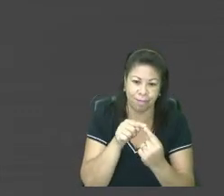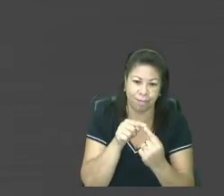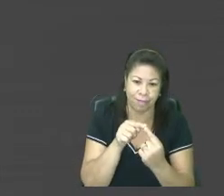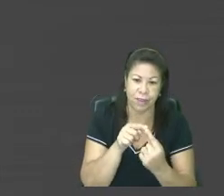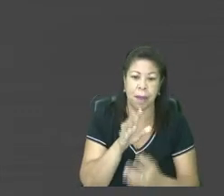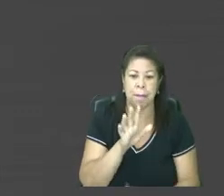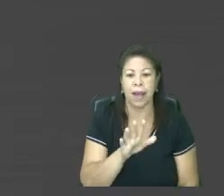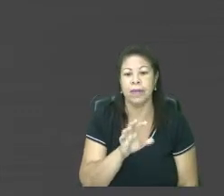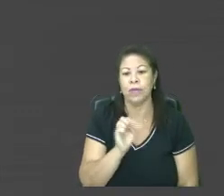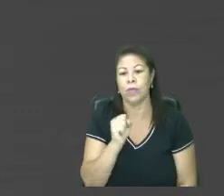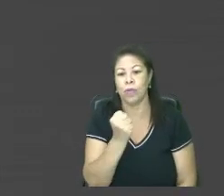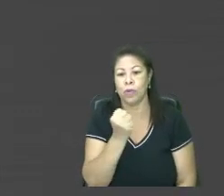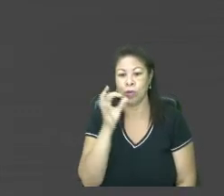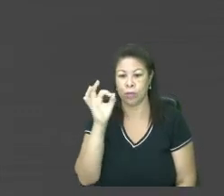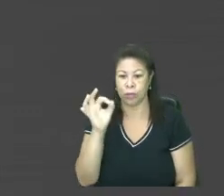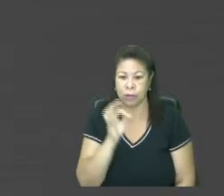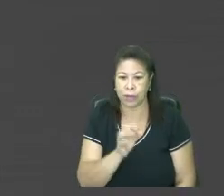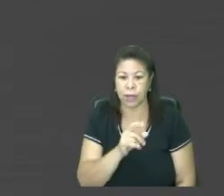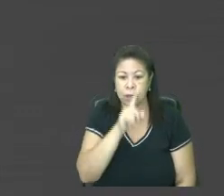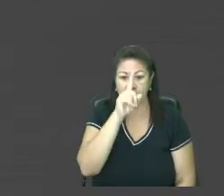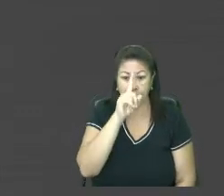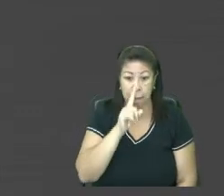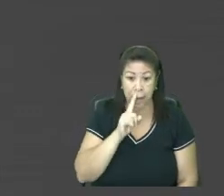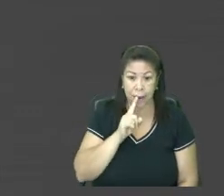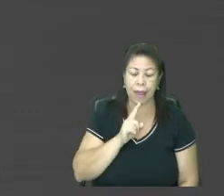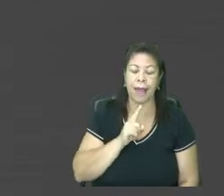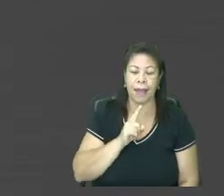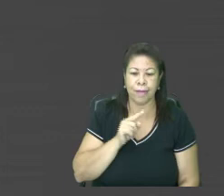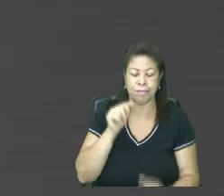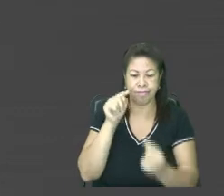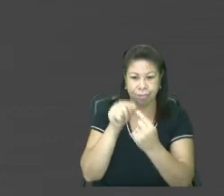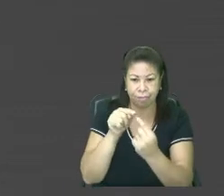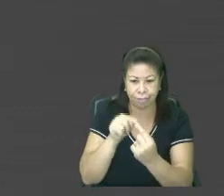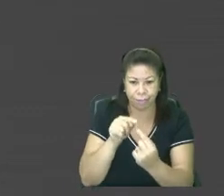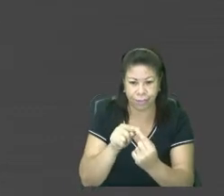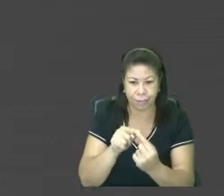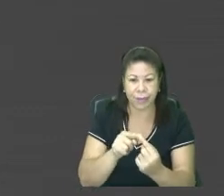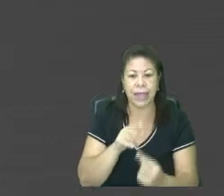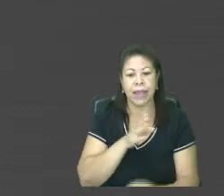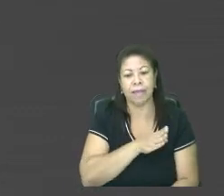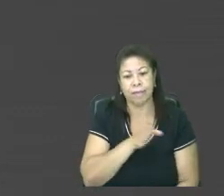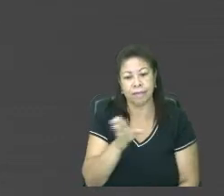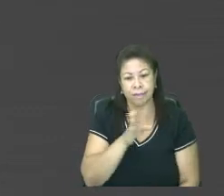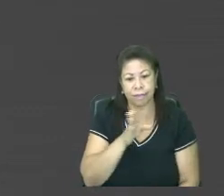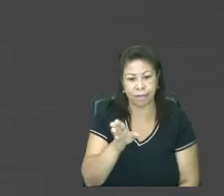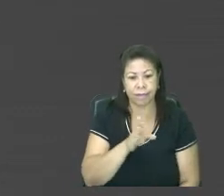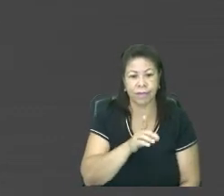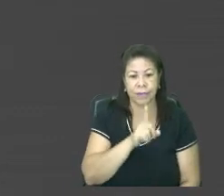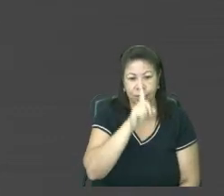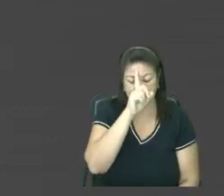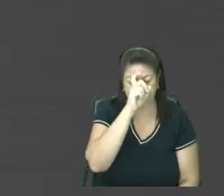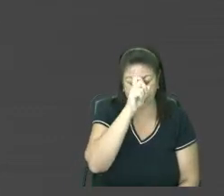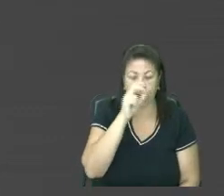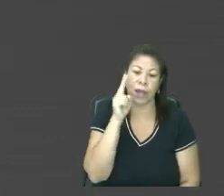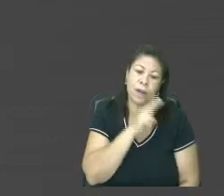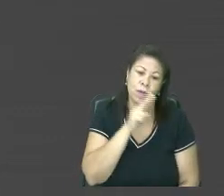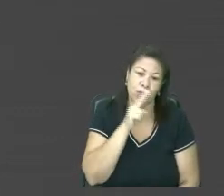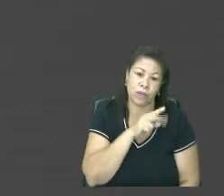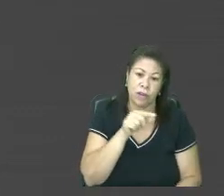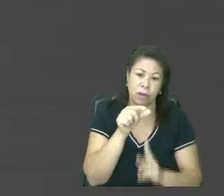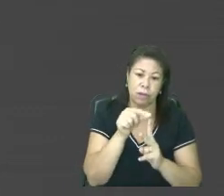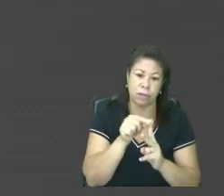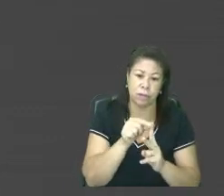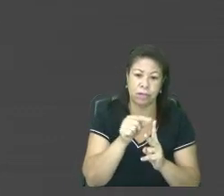8% amarelo. Né? Os pacientes que realmente ingressam no pronto-socorro com urgência é essas duas fatias, né, a amarela